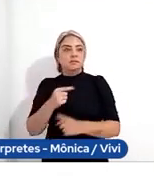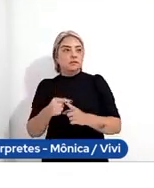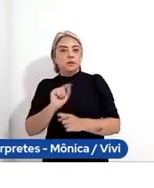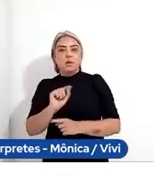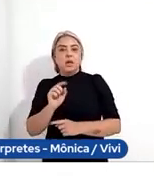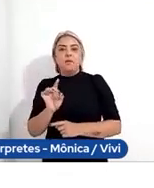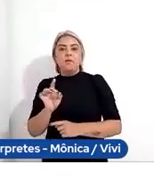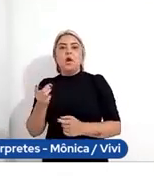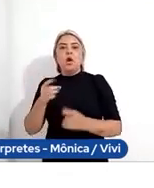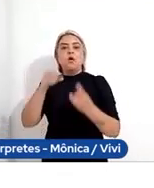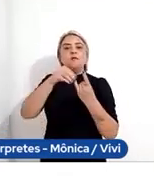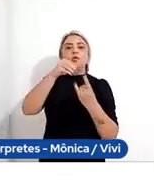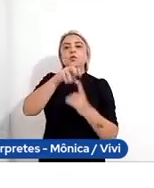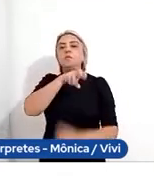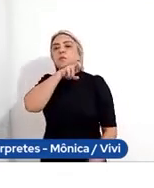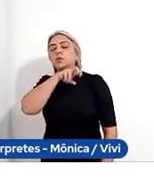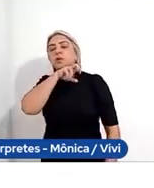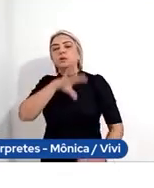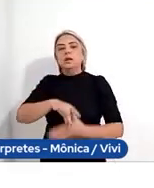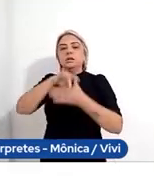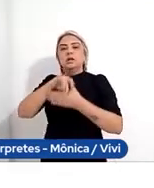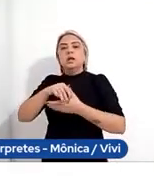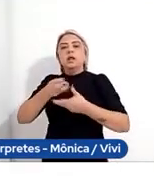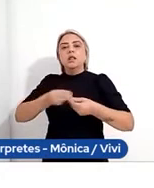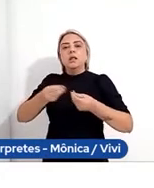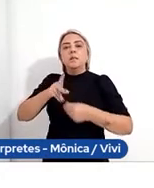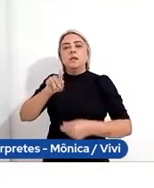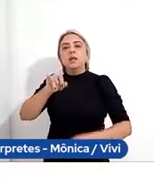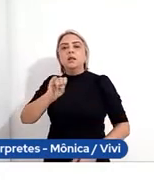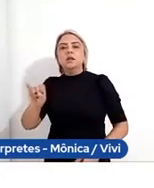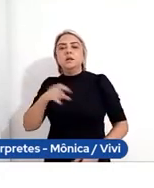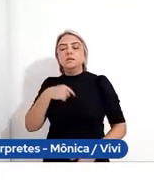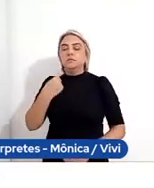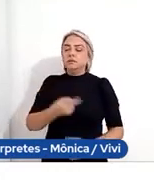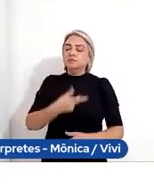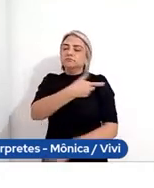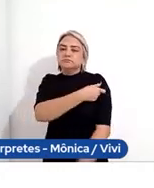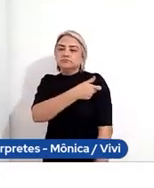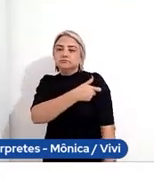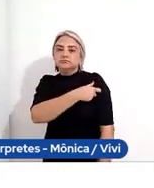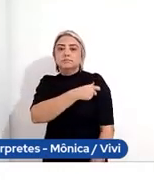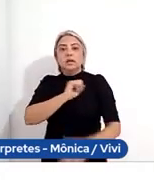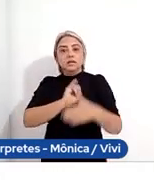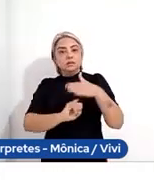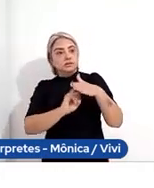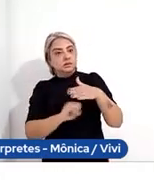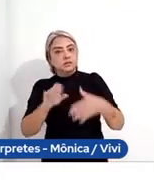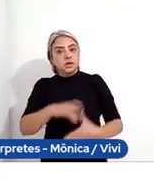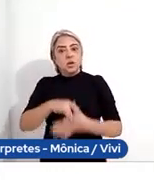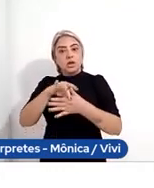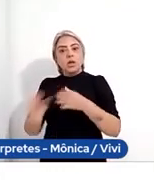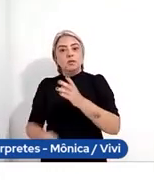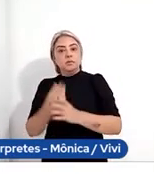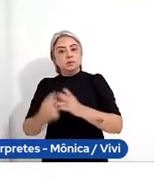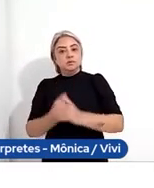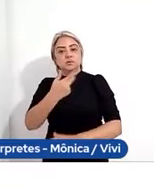toa que Fiocruz e Butantan estão aqui liderando na oferta de vacinas ao PNI, e são justamente as instituições que lideram a produção de vacina no